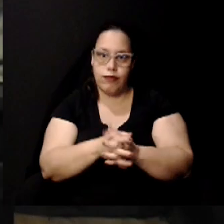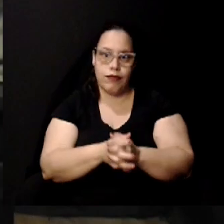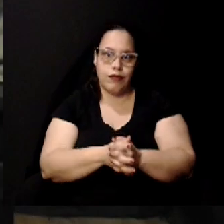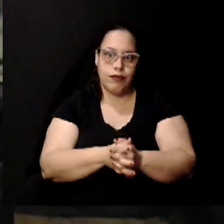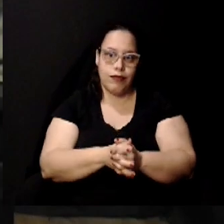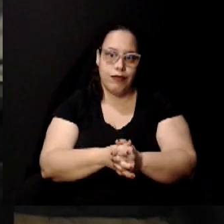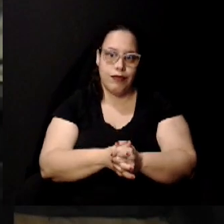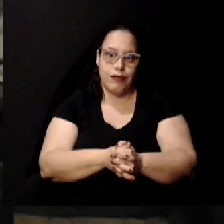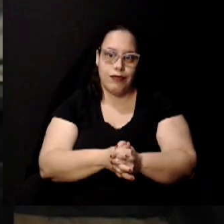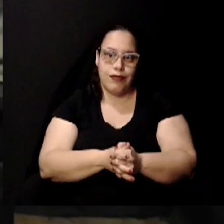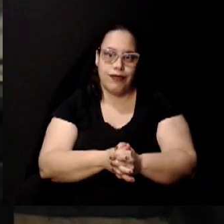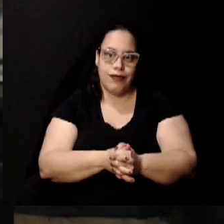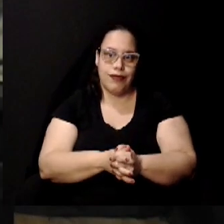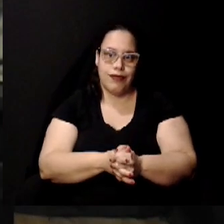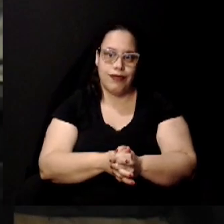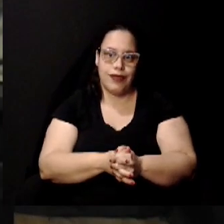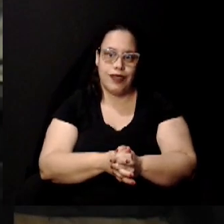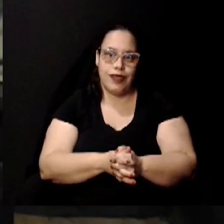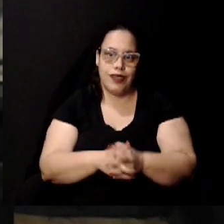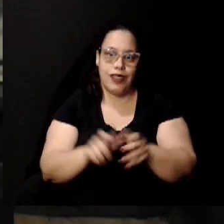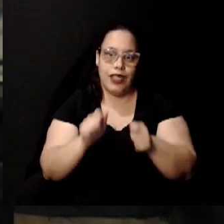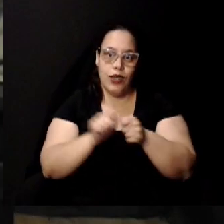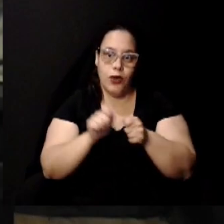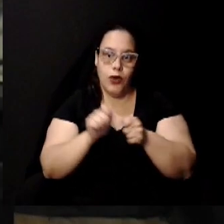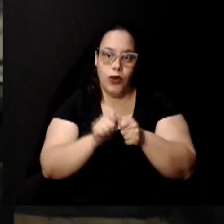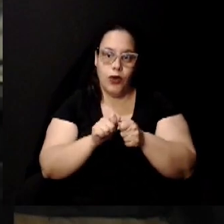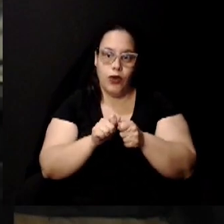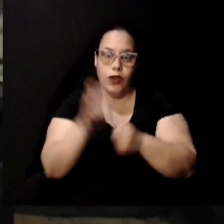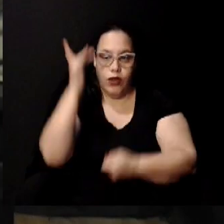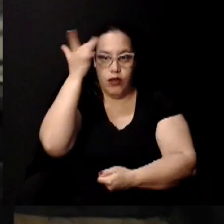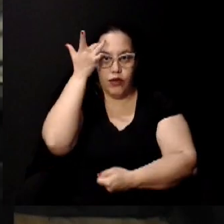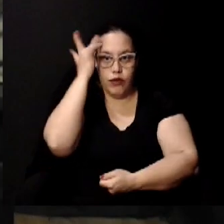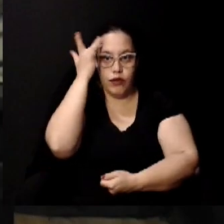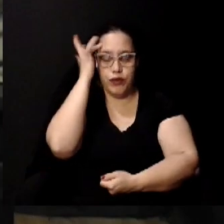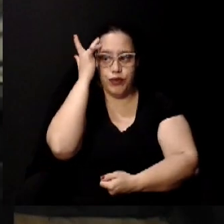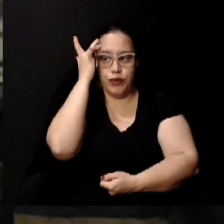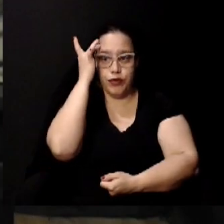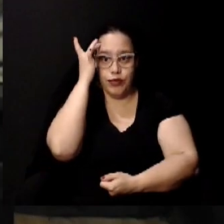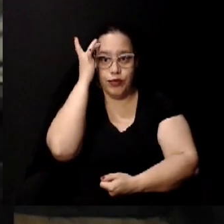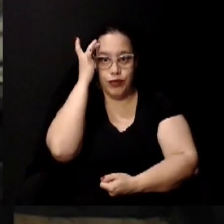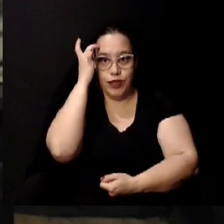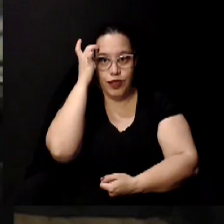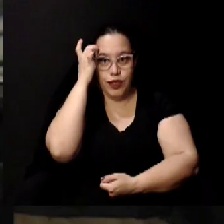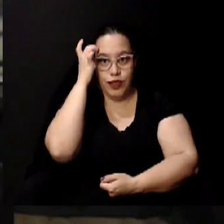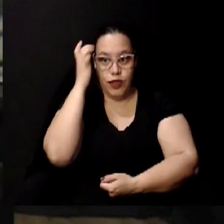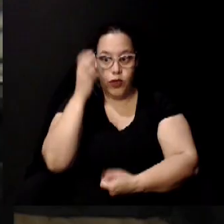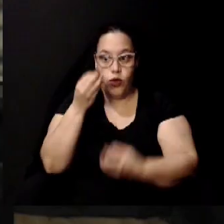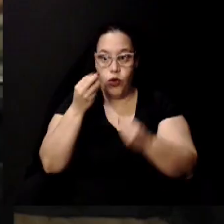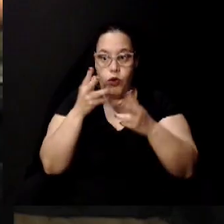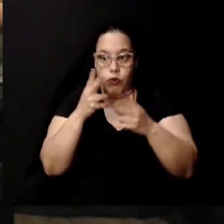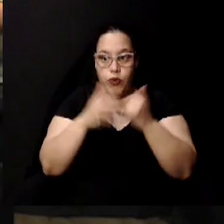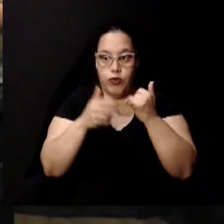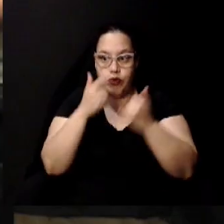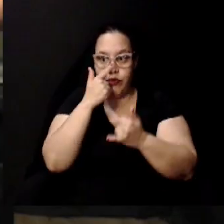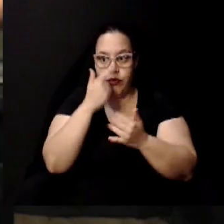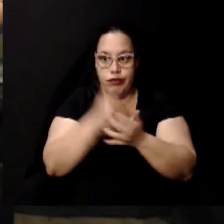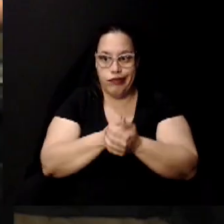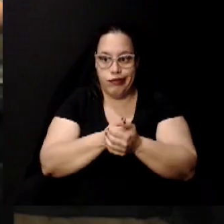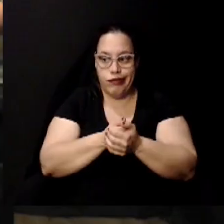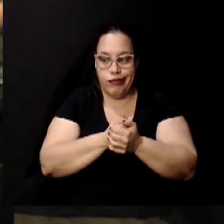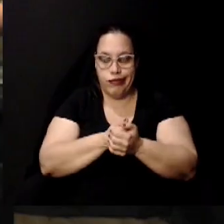Ele foi feito de um jeito que eu acho que assim, foi feito como nariz, porque você não